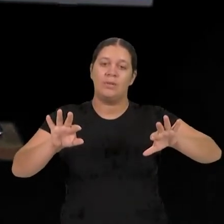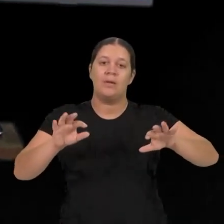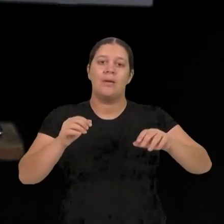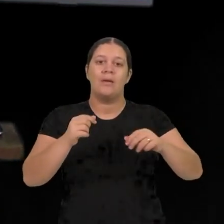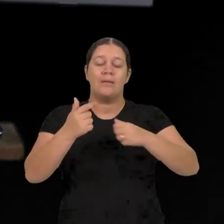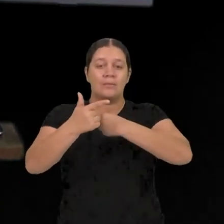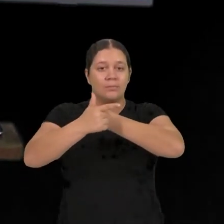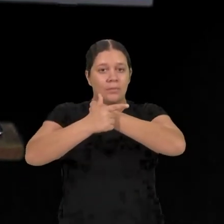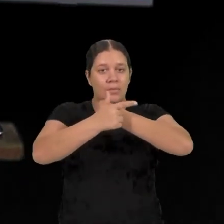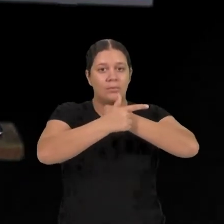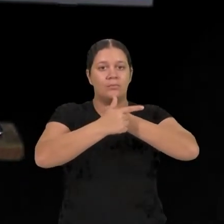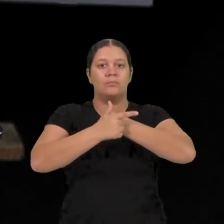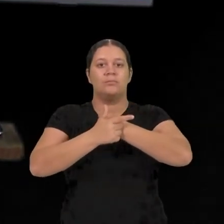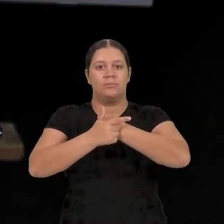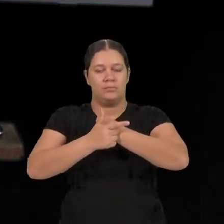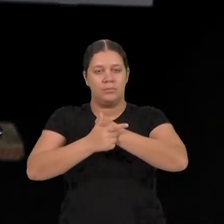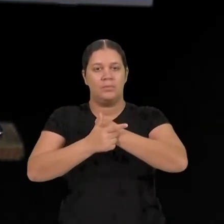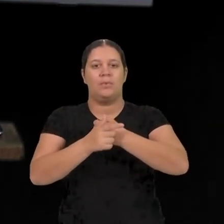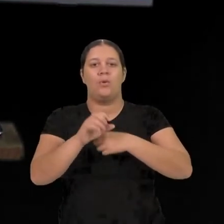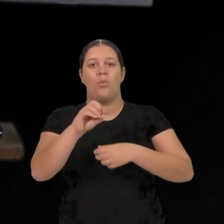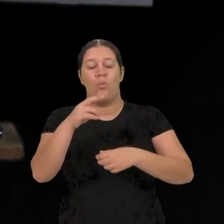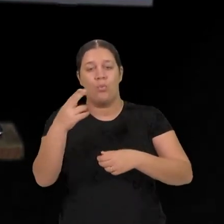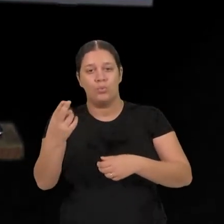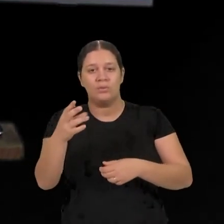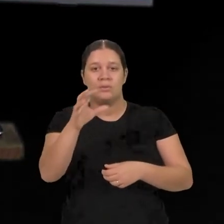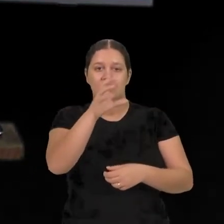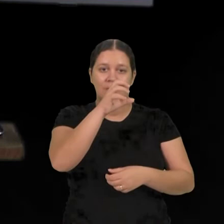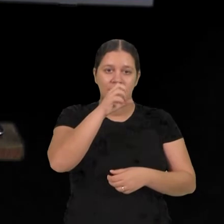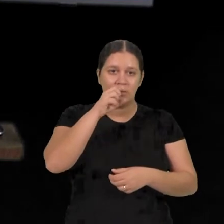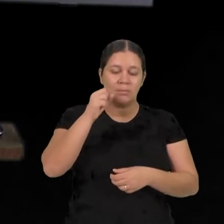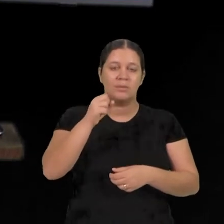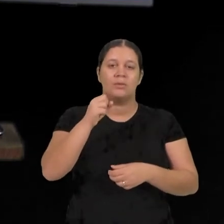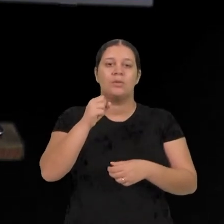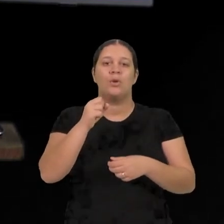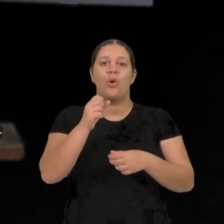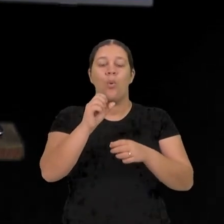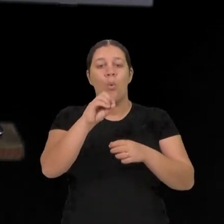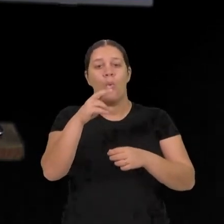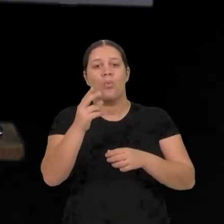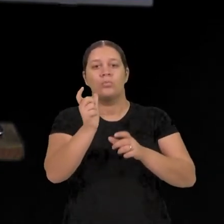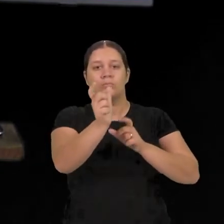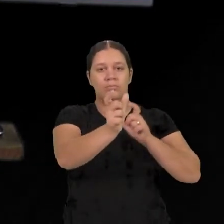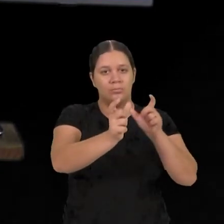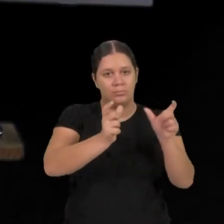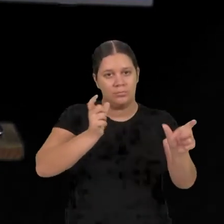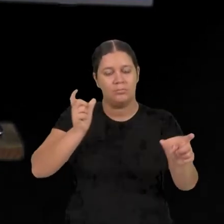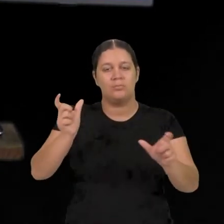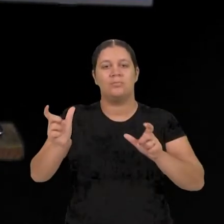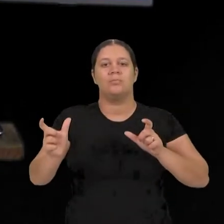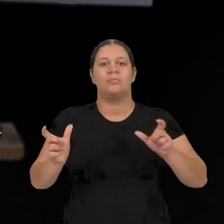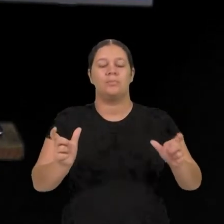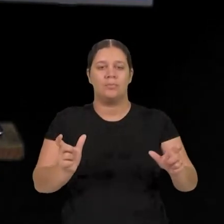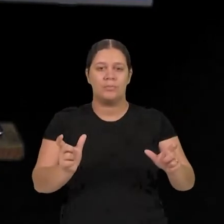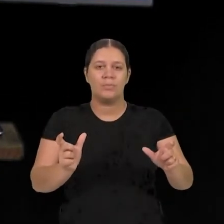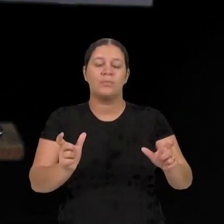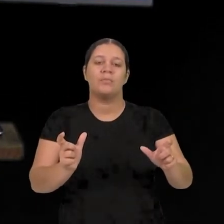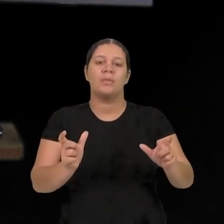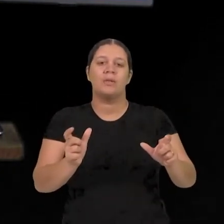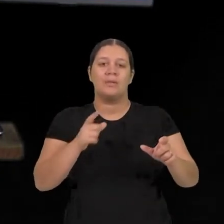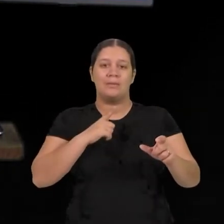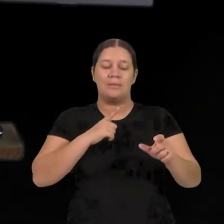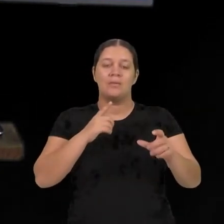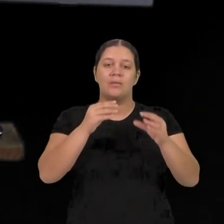funções definidas, ou de respiração, ou de manutenção de estrutura, ou de distribuição